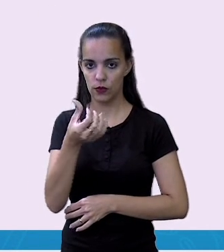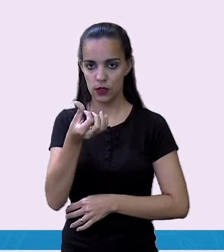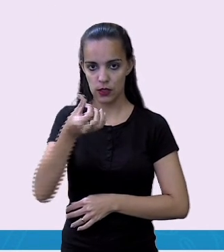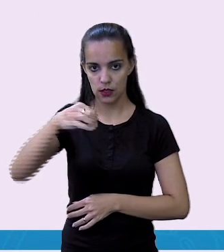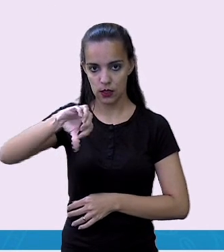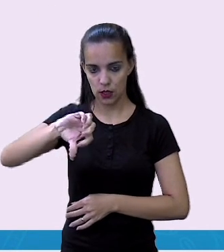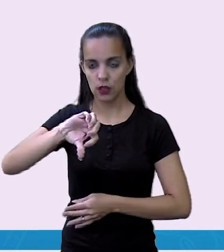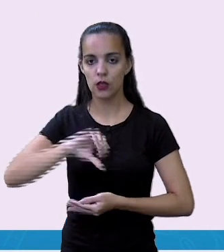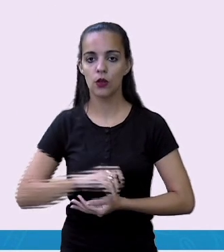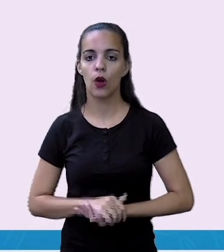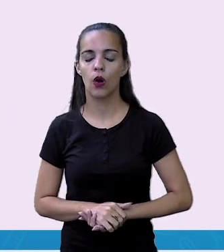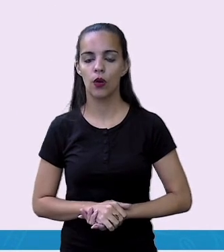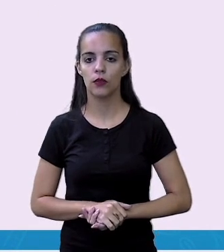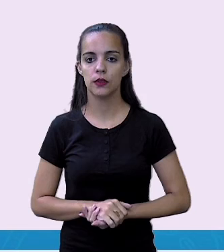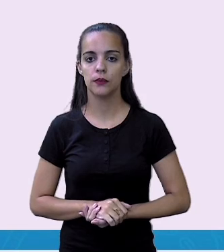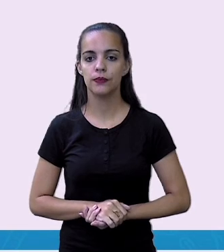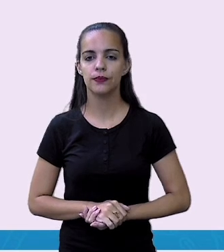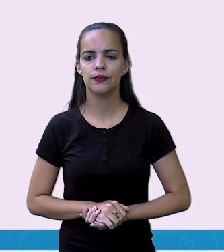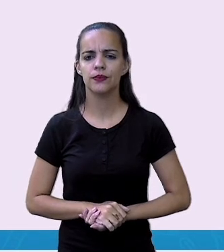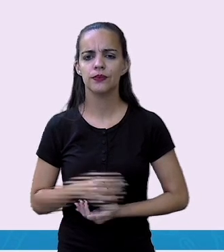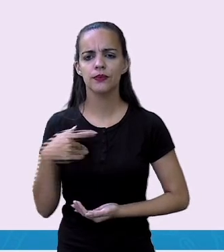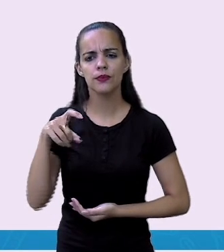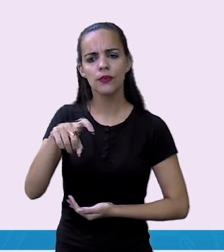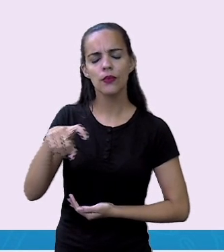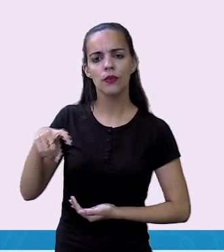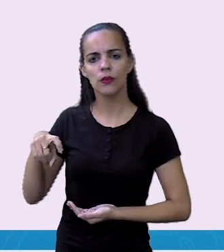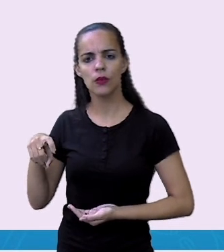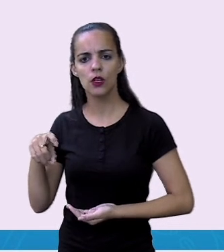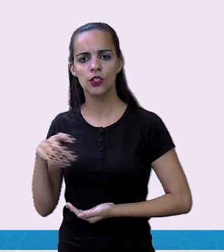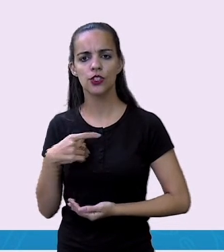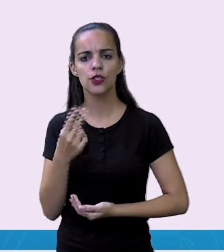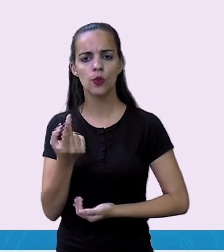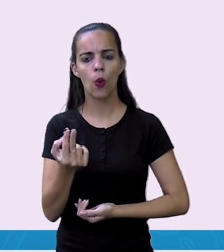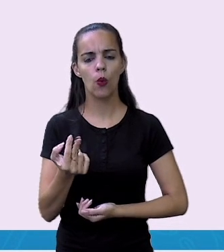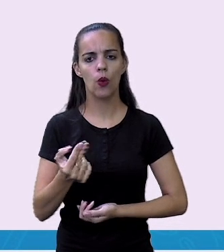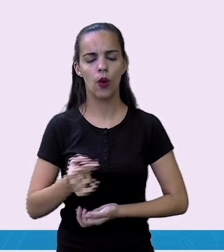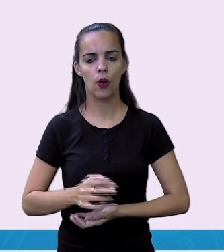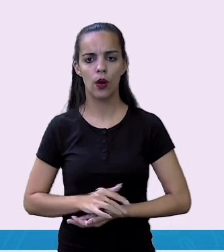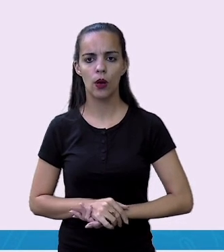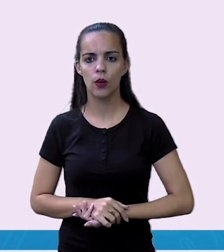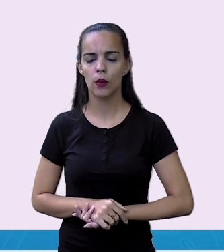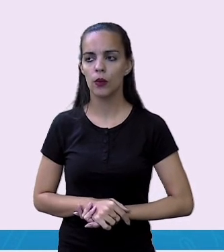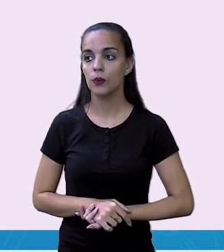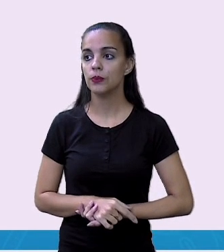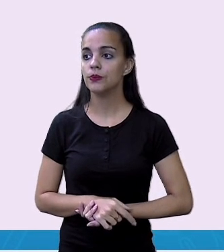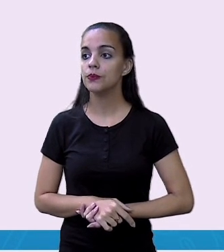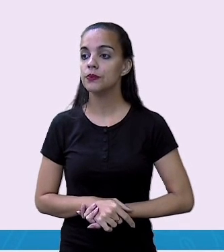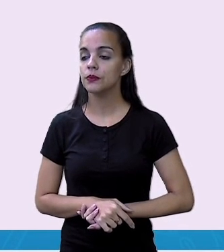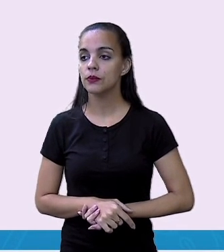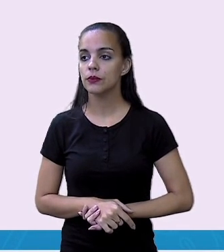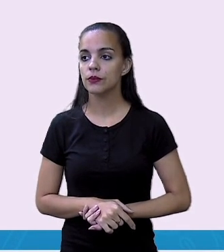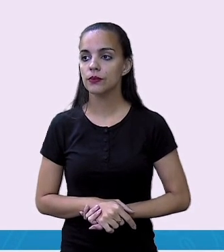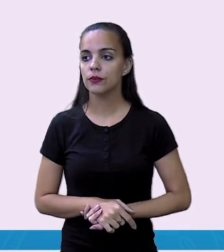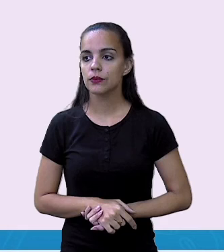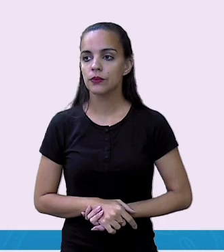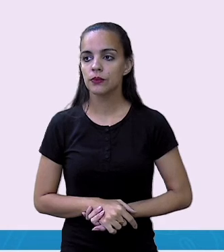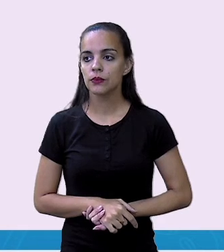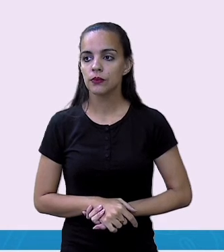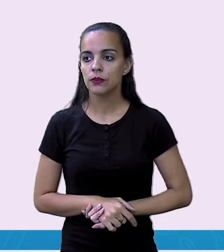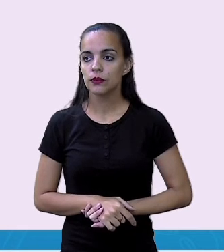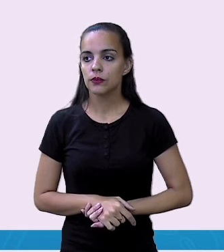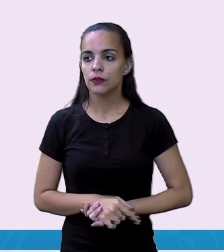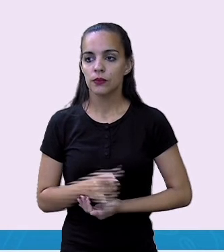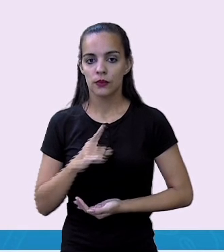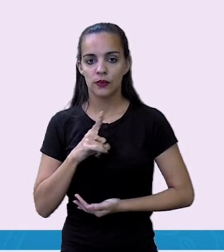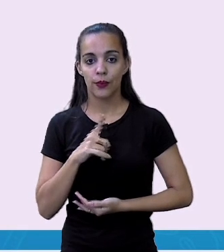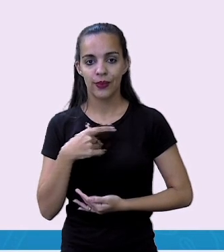1,69 está para X, assim como o